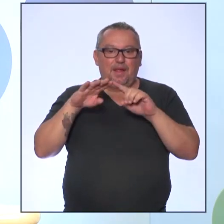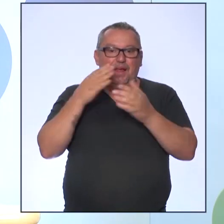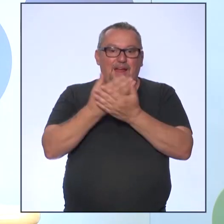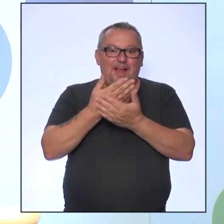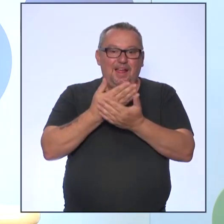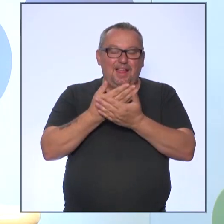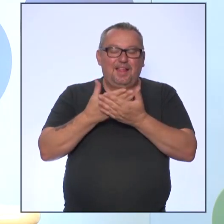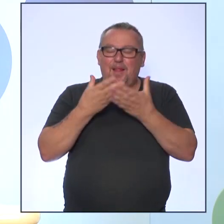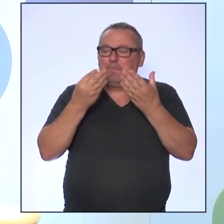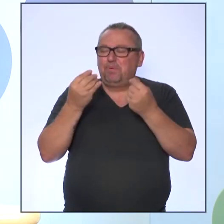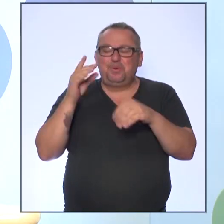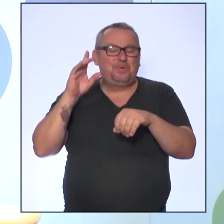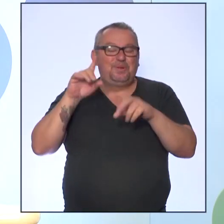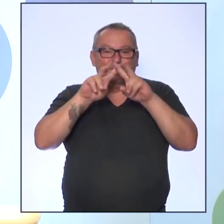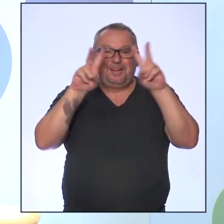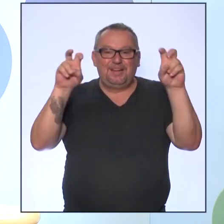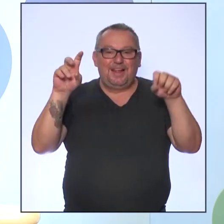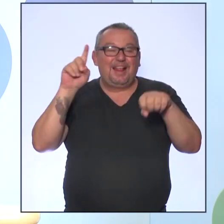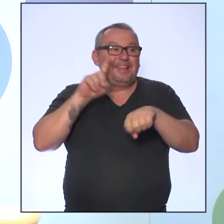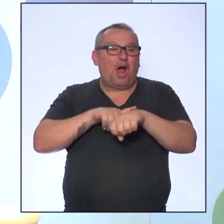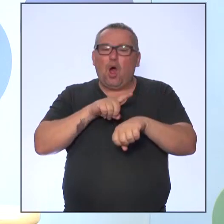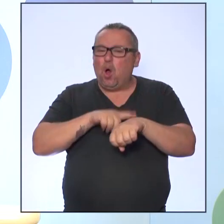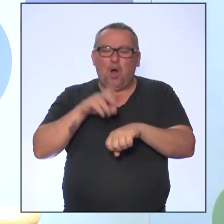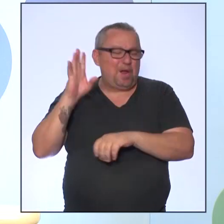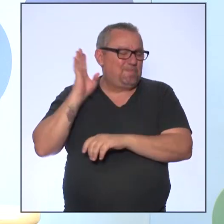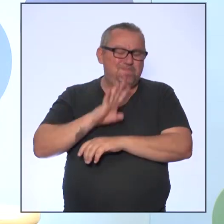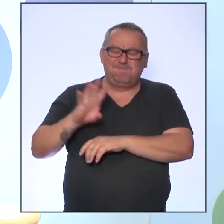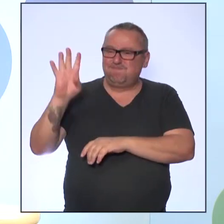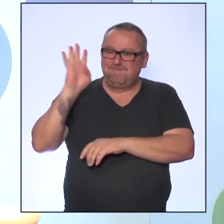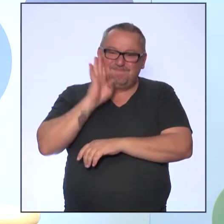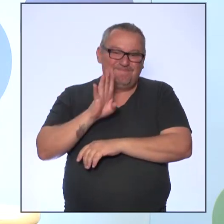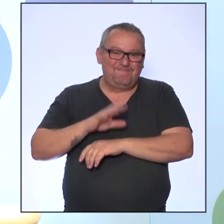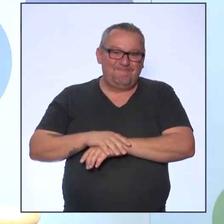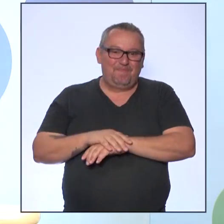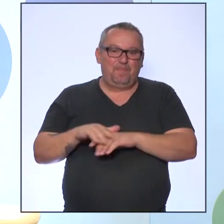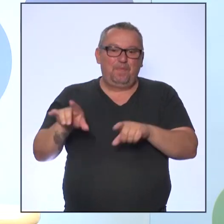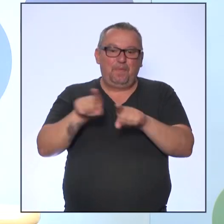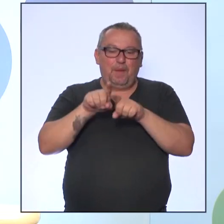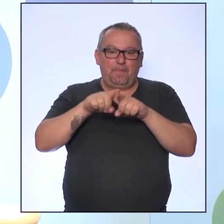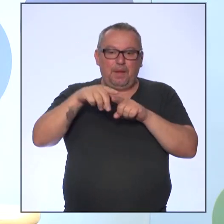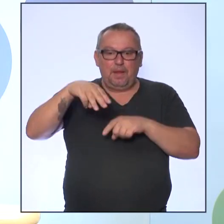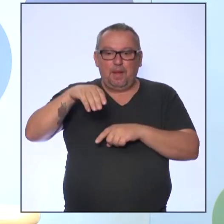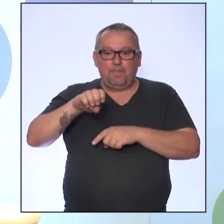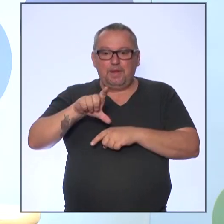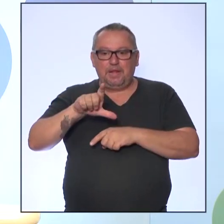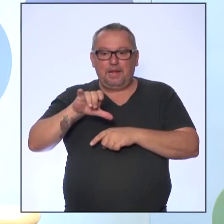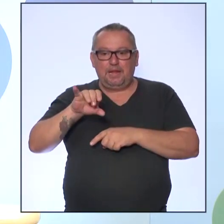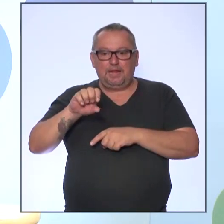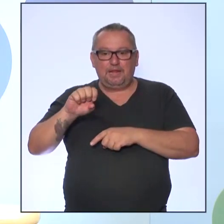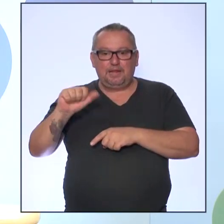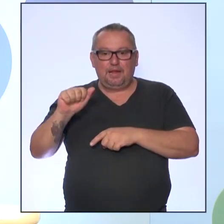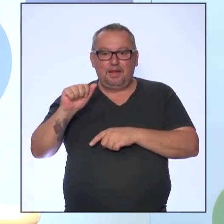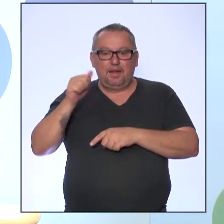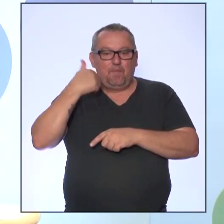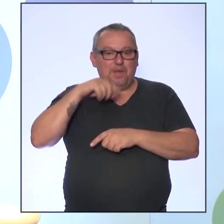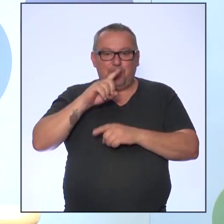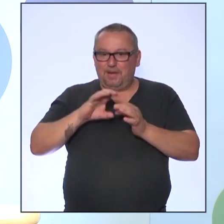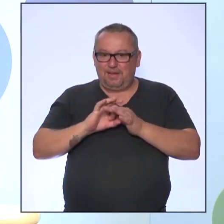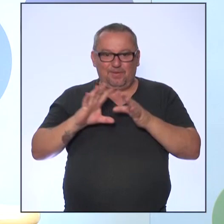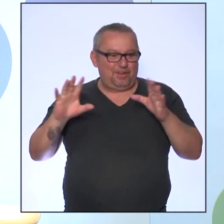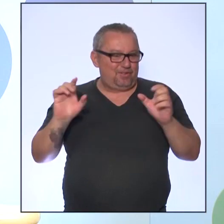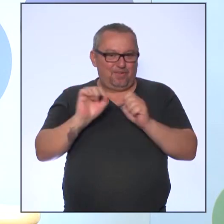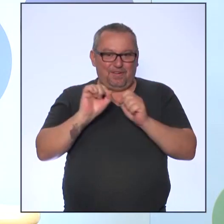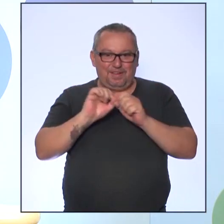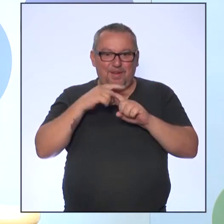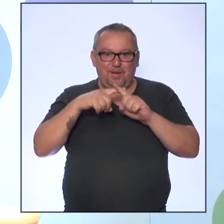da hora, a linguagem que os alunos falam, né? Muito da hora. A Melissa, minha mãe não deixou fazer, que